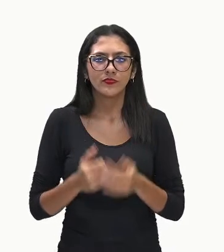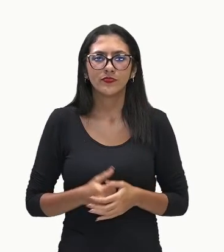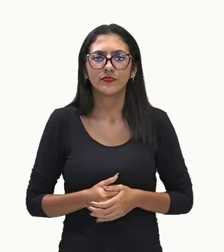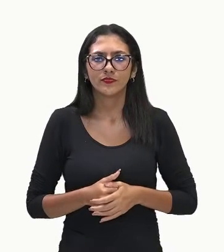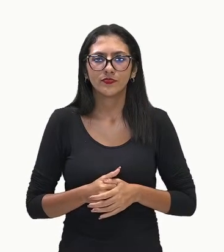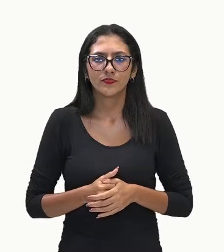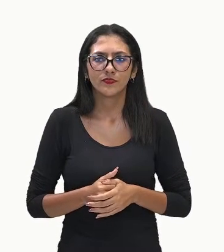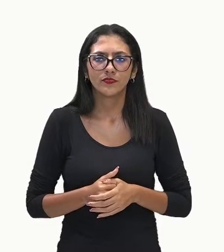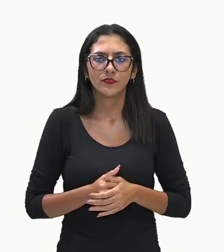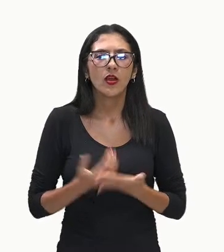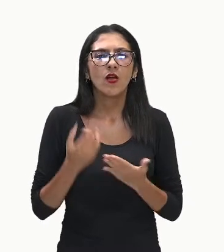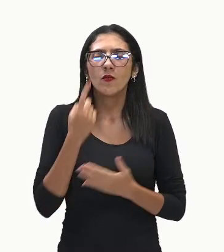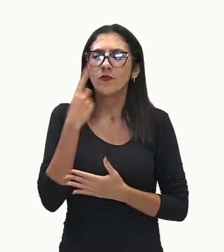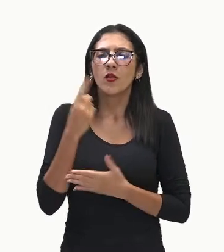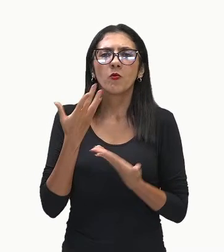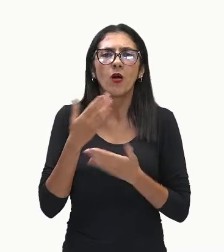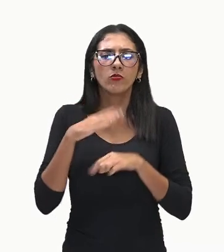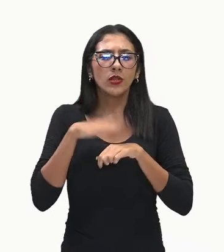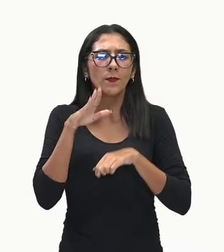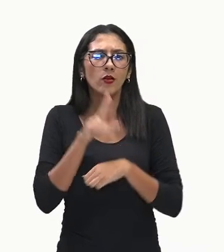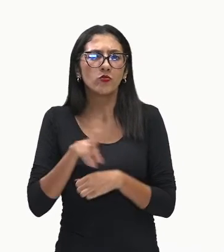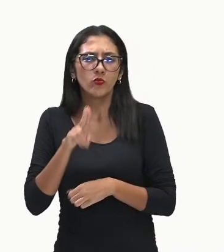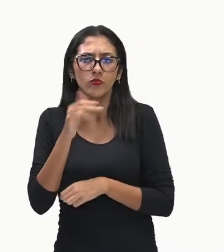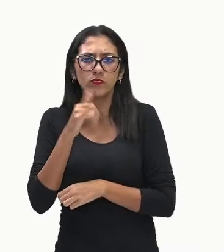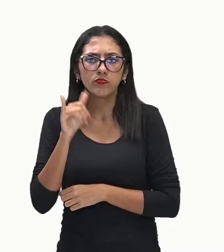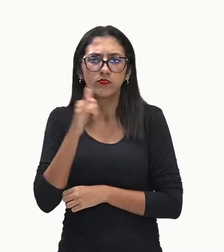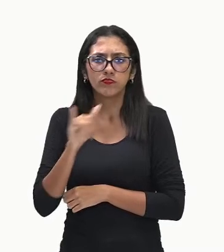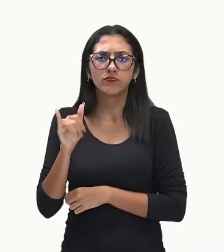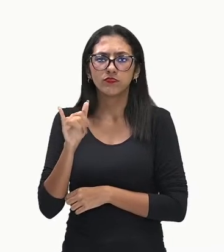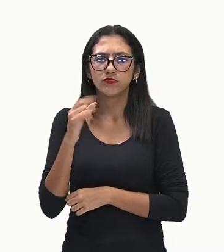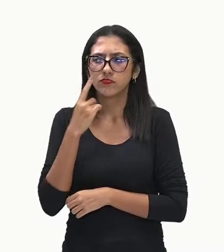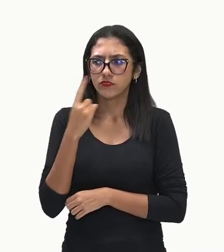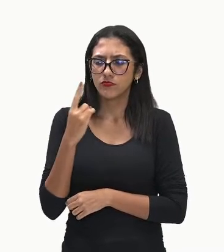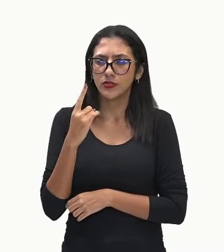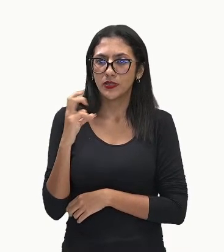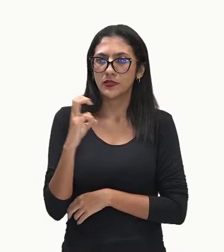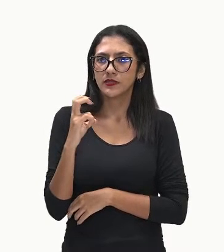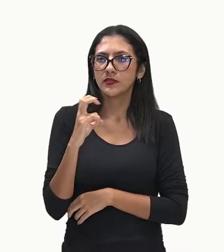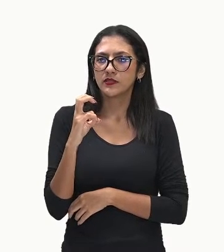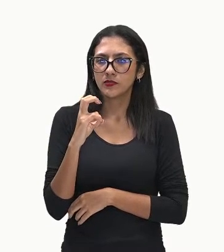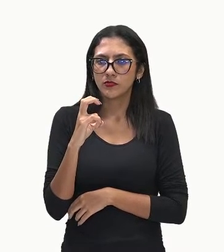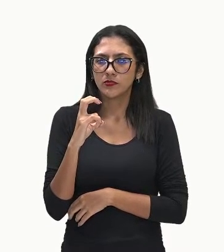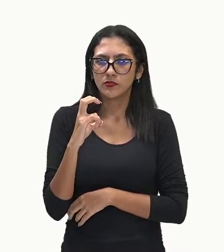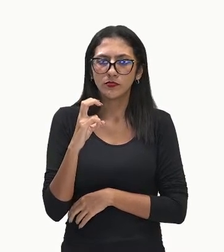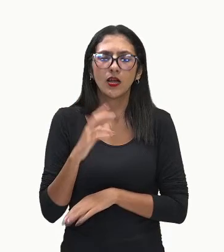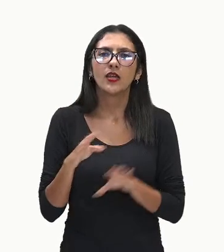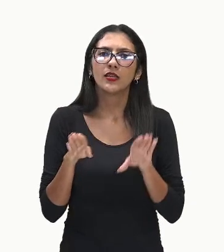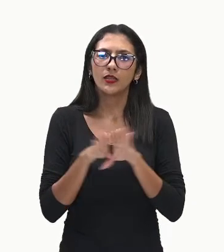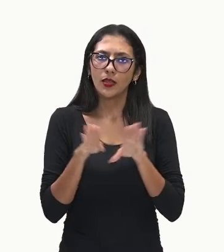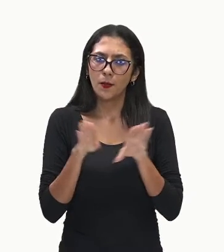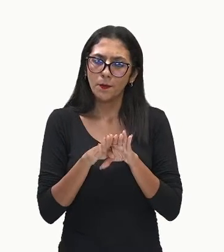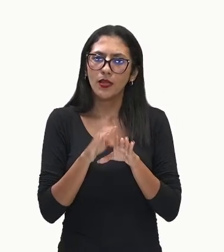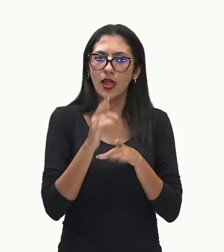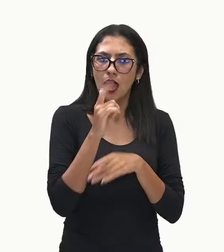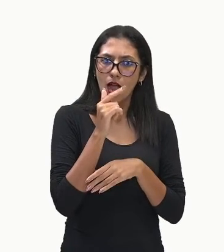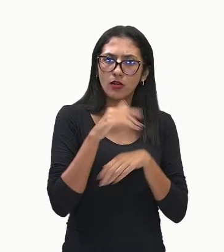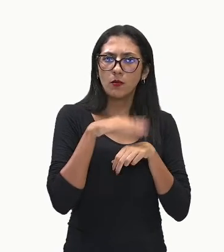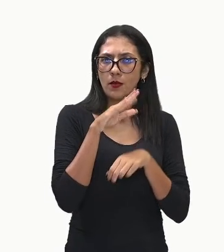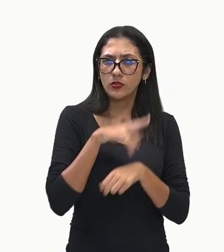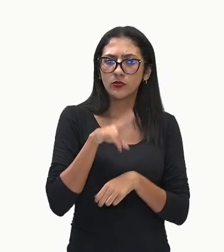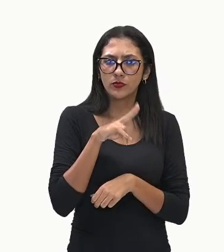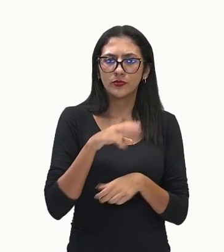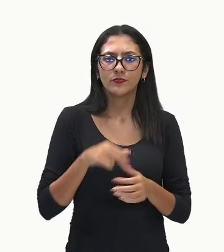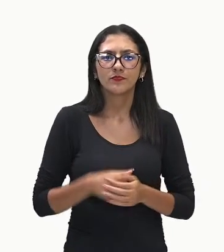mais energia elétrica? É a máquina 5, que também é a que mais consome água. Então, a alternativa correta,